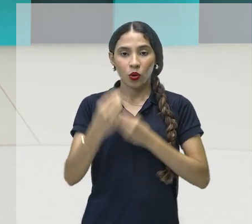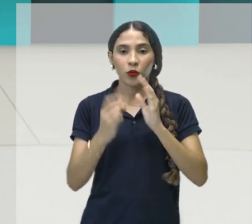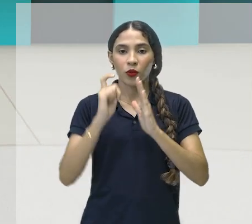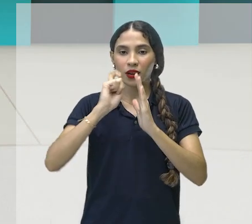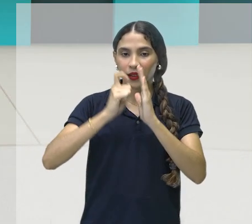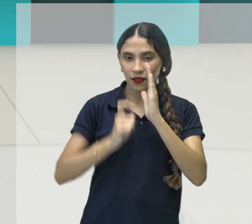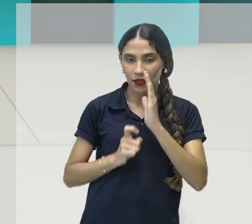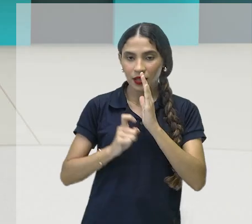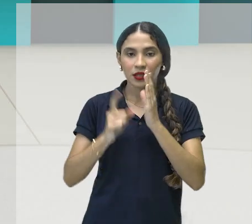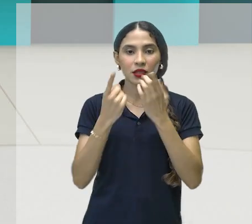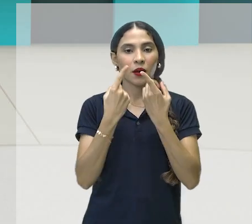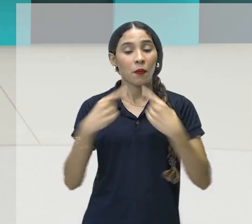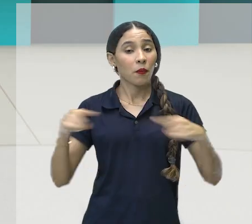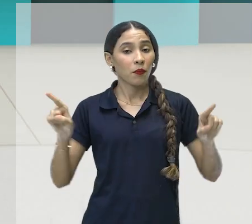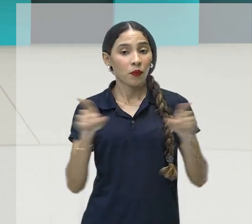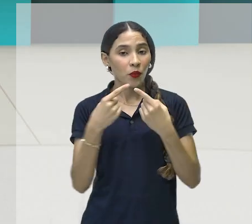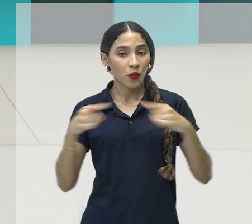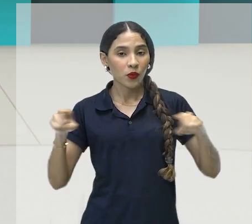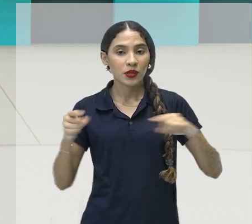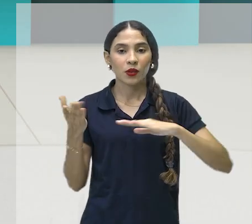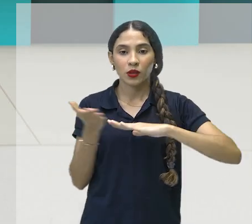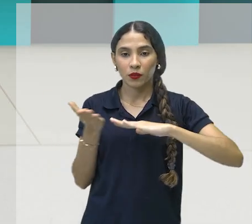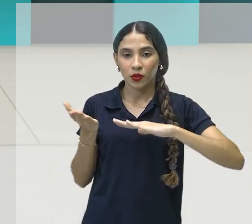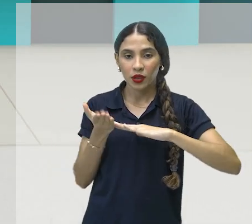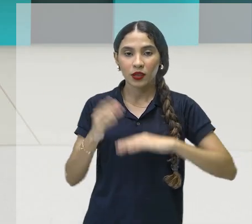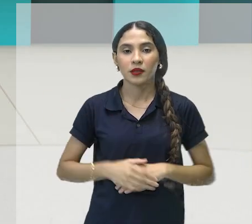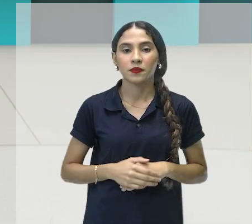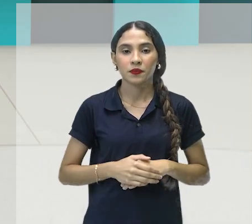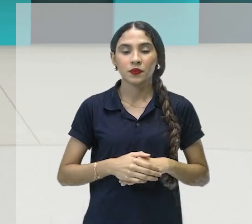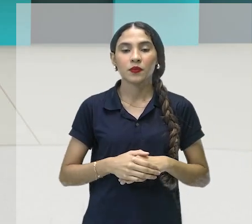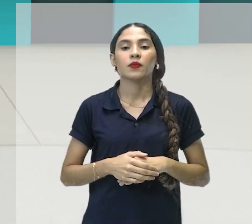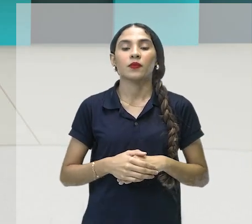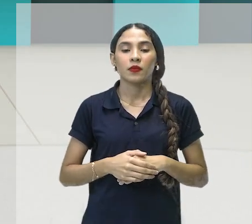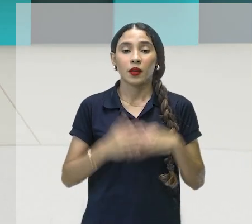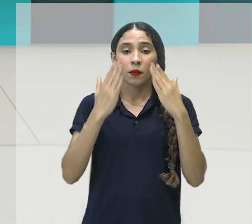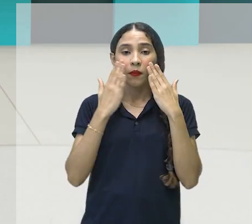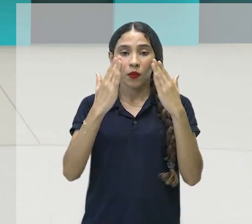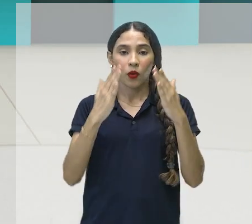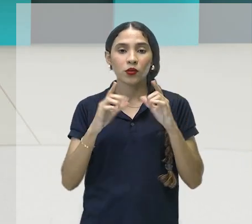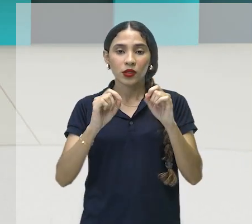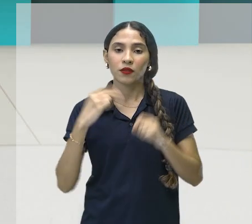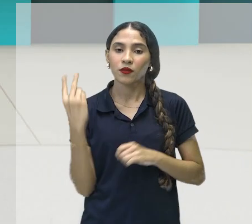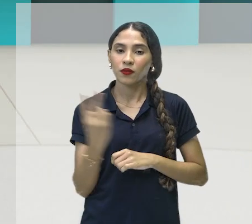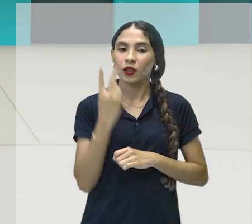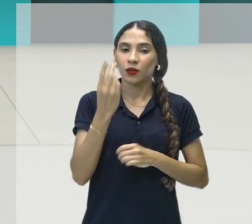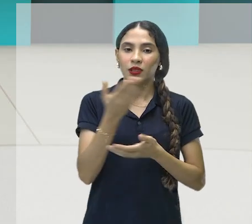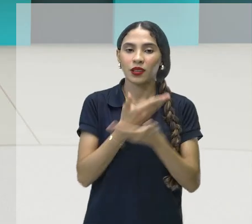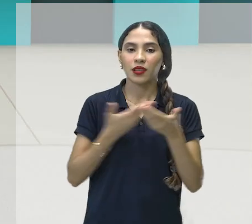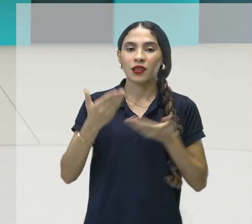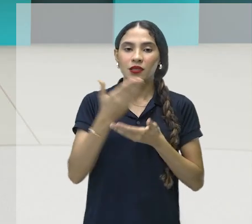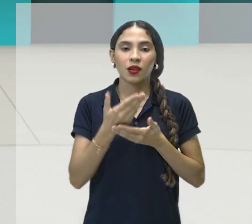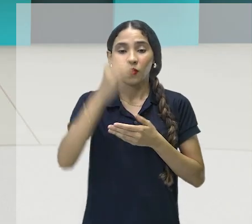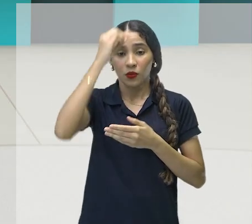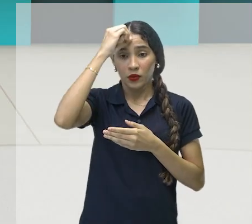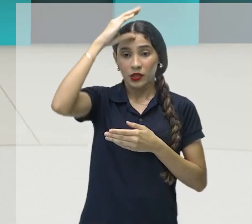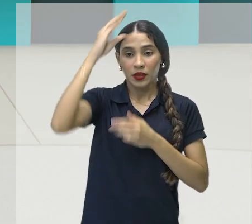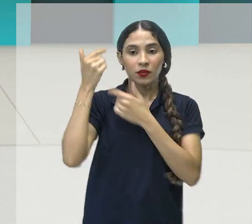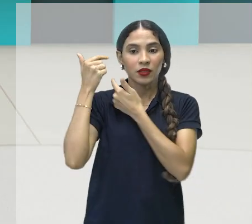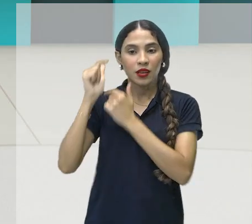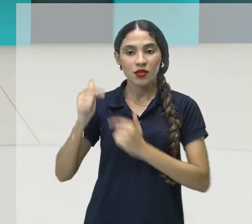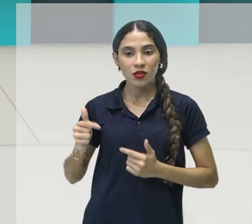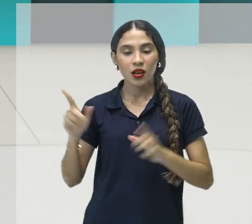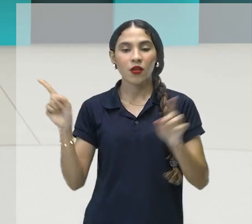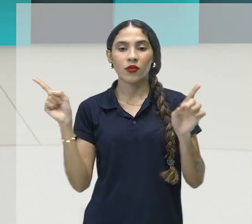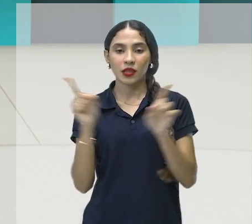como grafite, a música contemporânea, revelam uma rica interação entre o